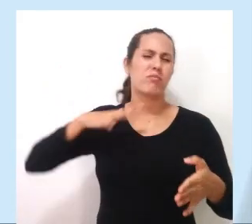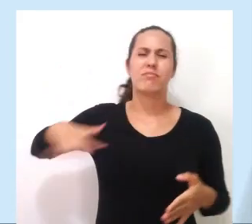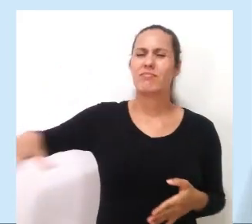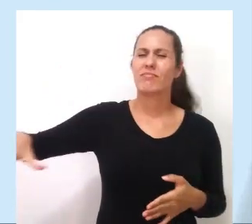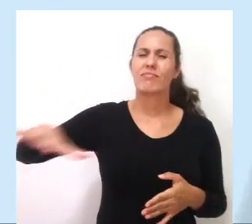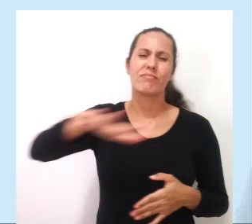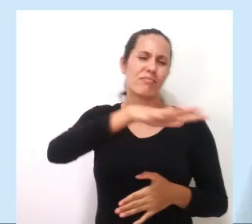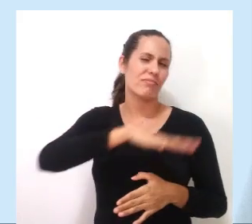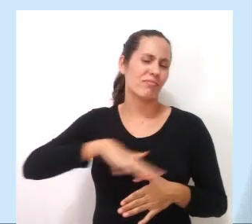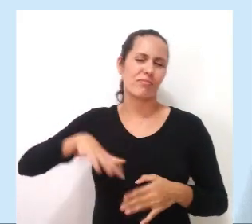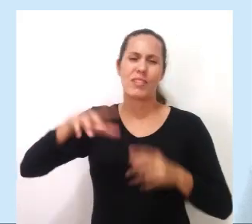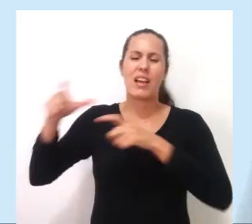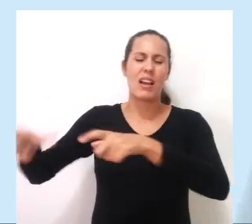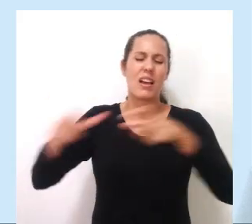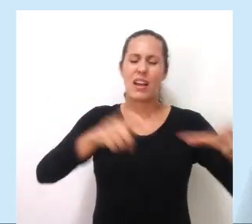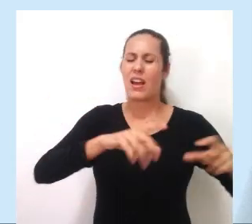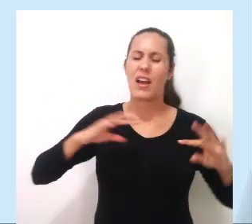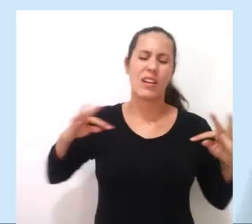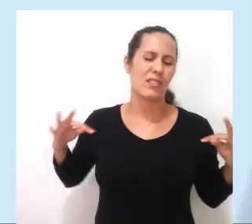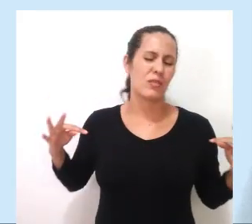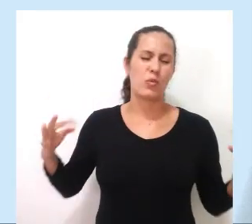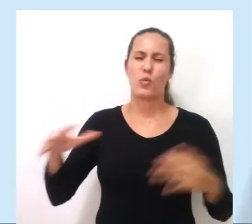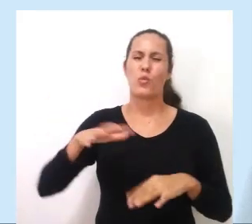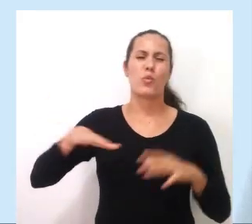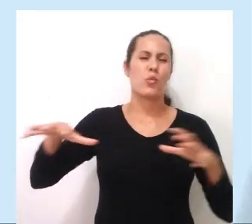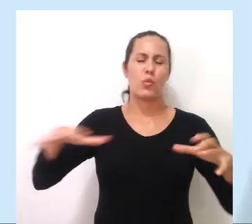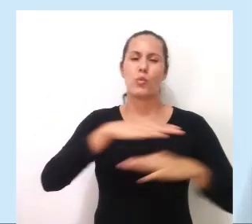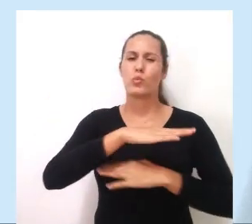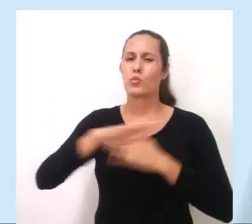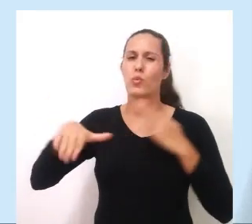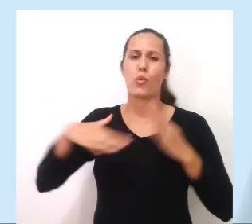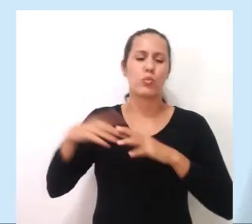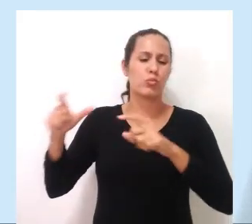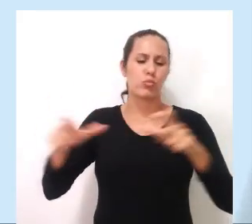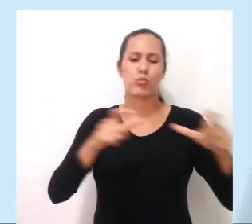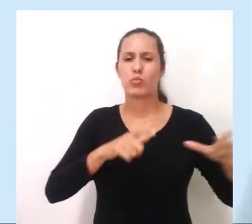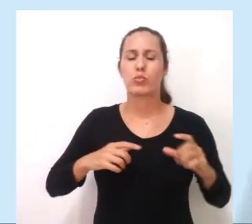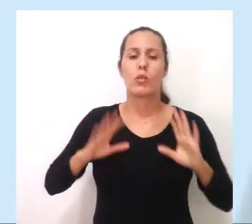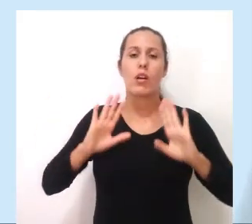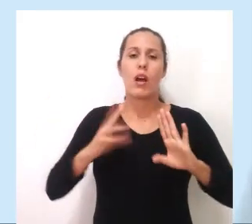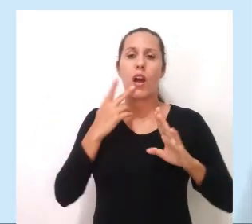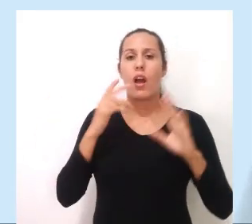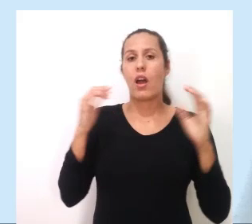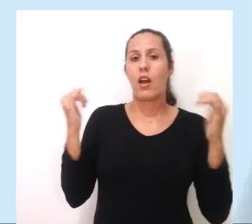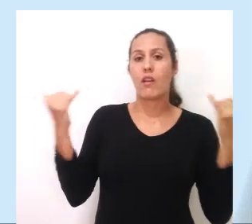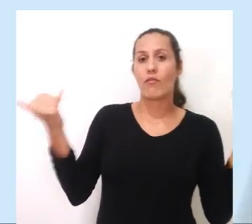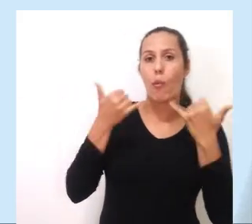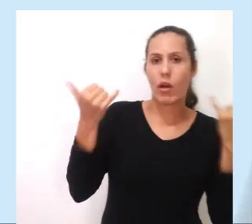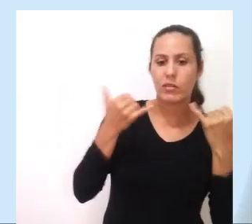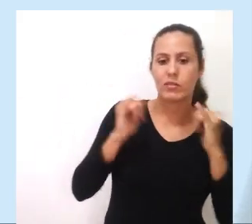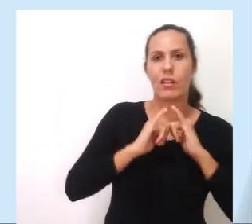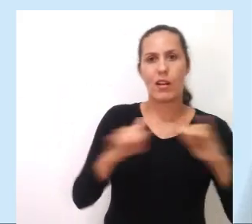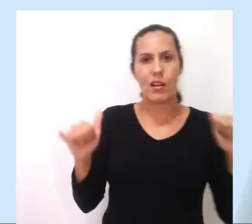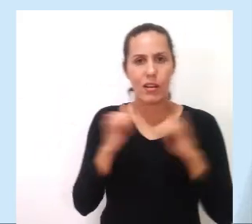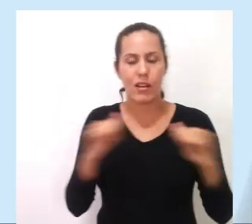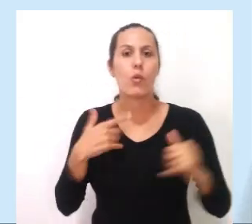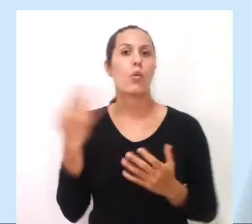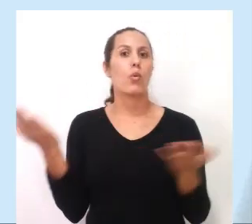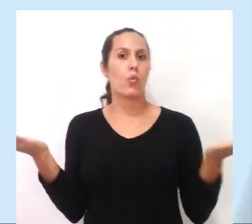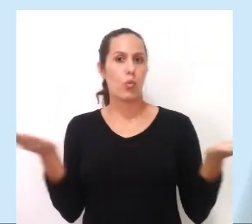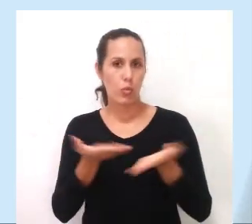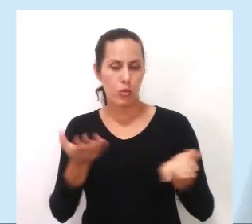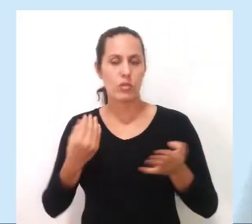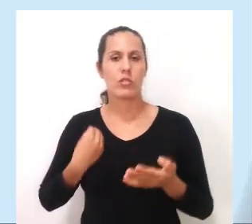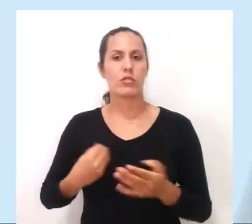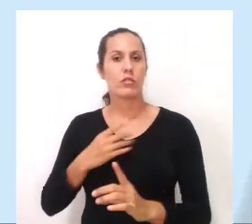em toda a região. Né? A nossa geração, a nossa vinculação à informação, né,